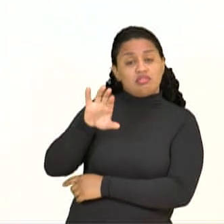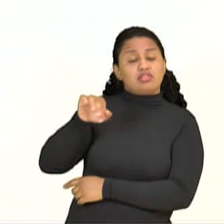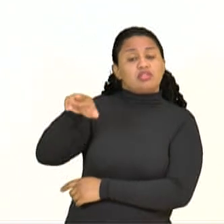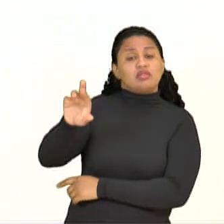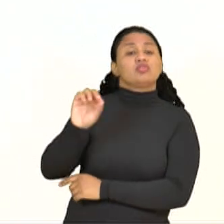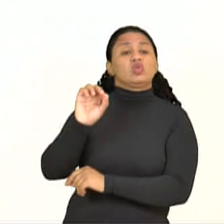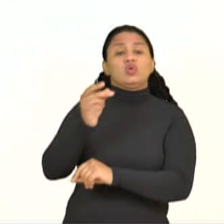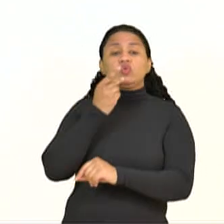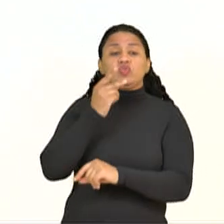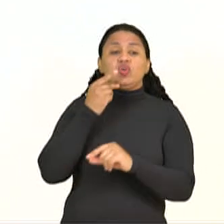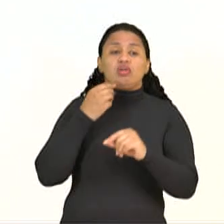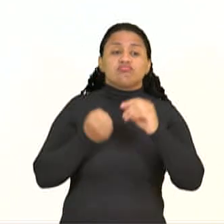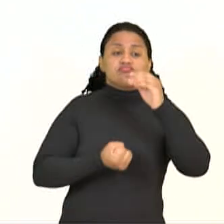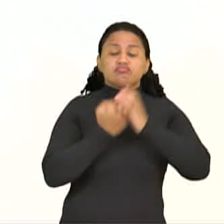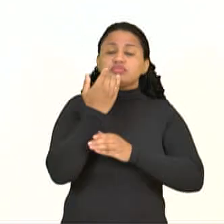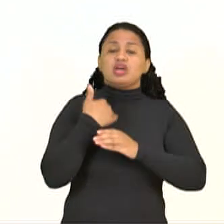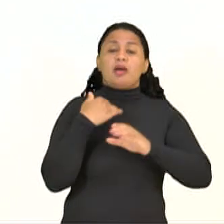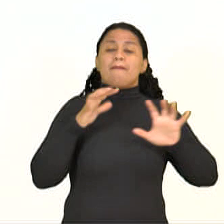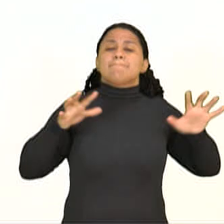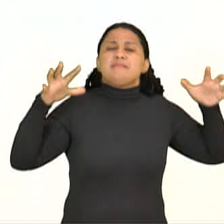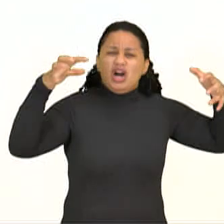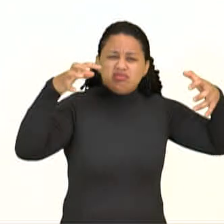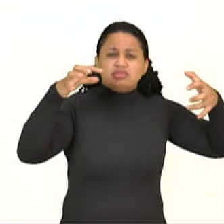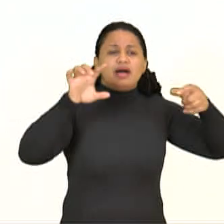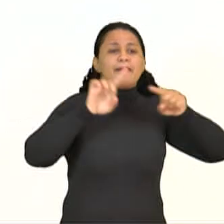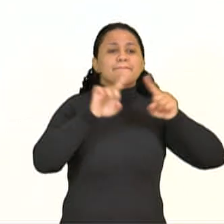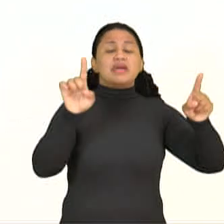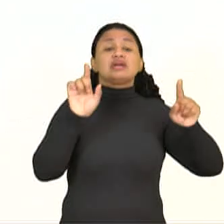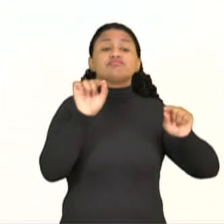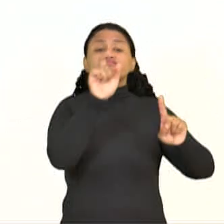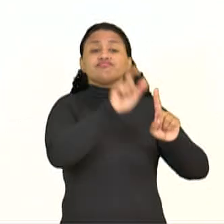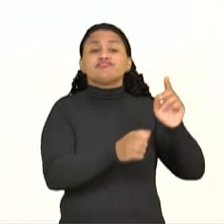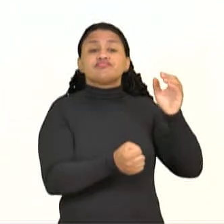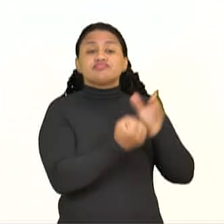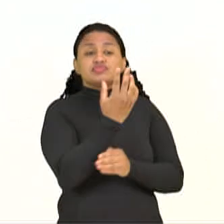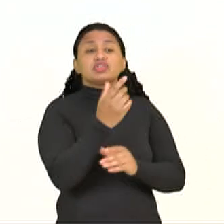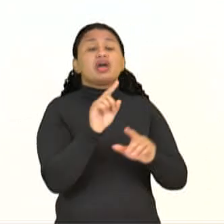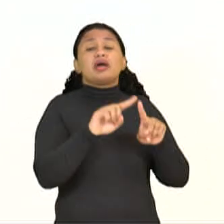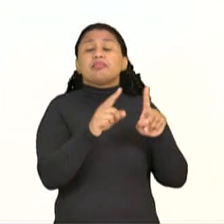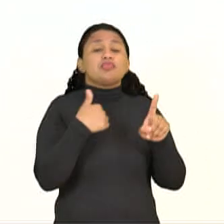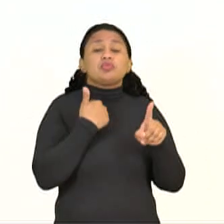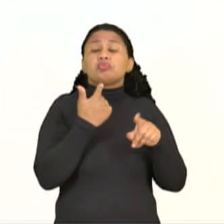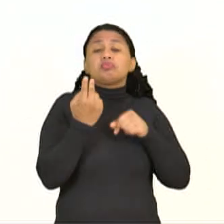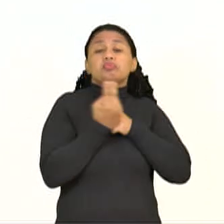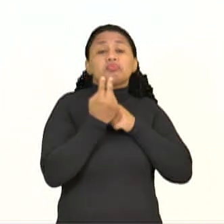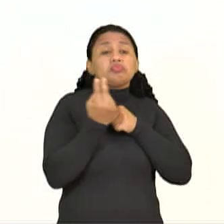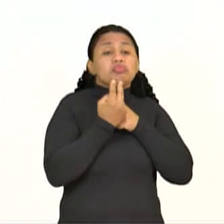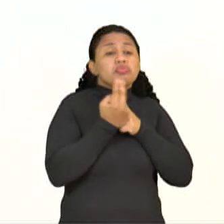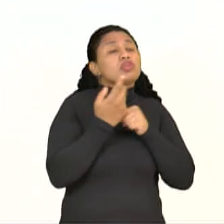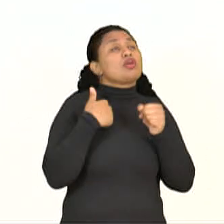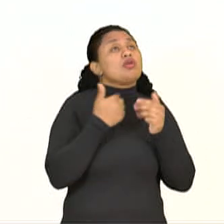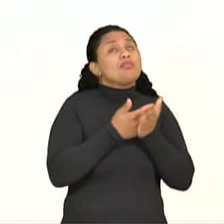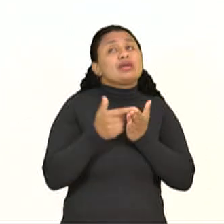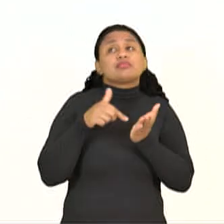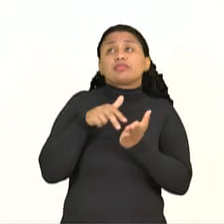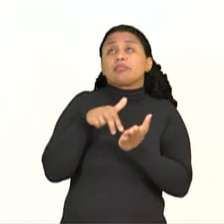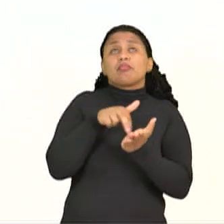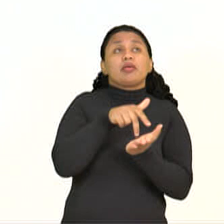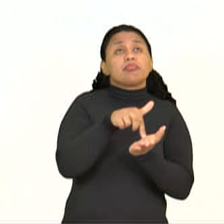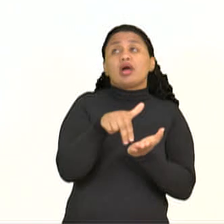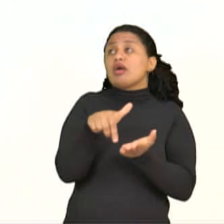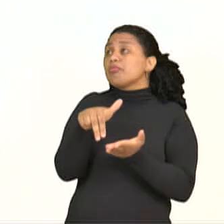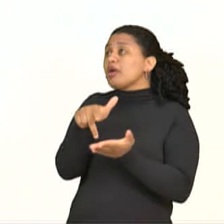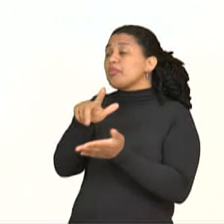à sua criação como um monstro, a criatura nada mais é que um ser indefeso que passa a vagar pelo mundo